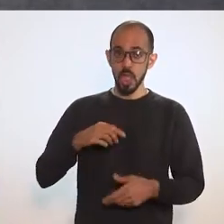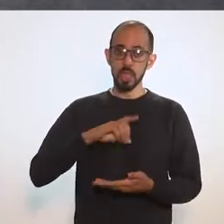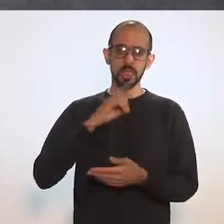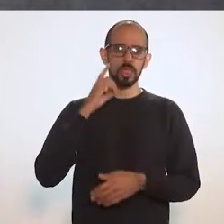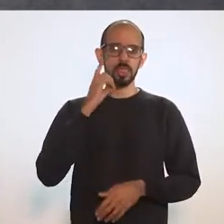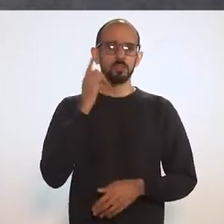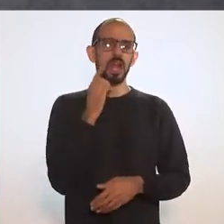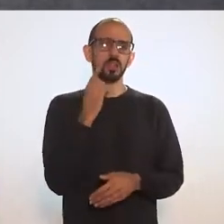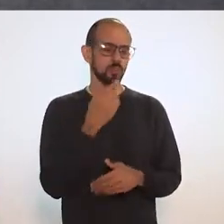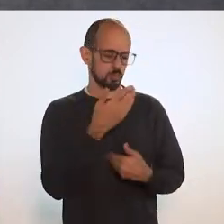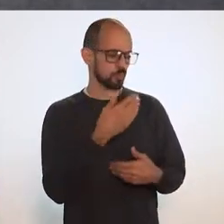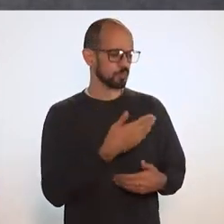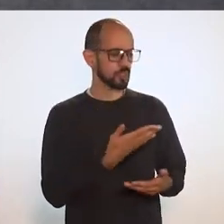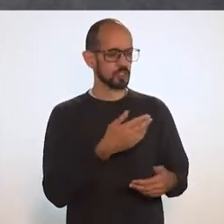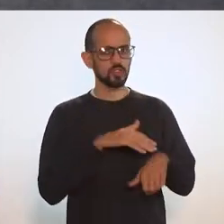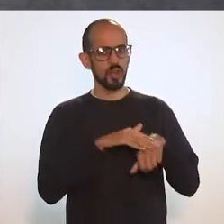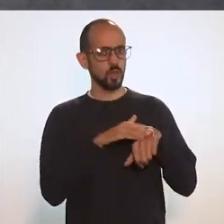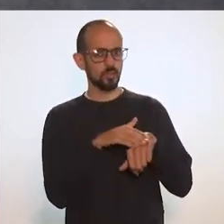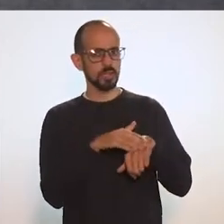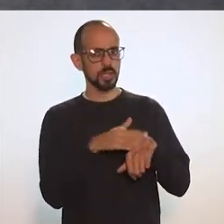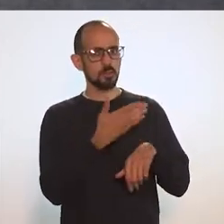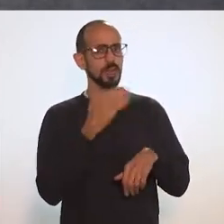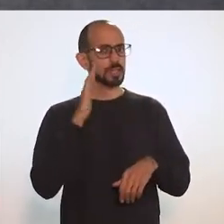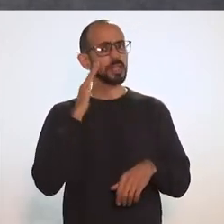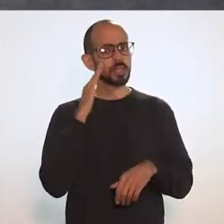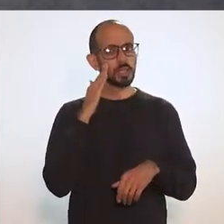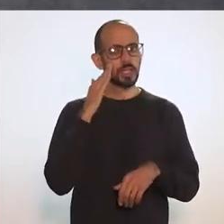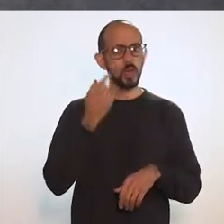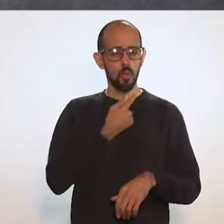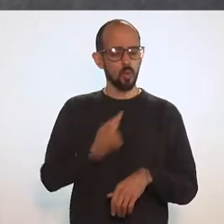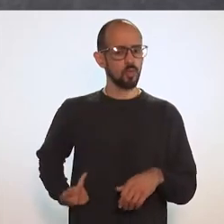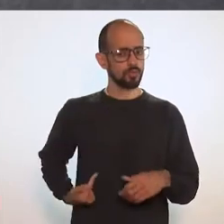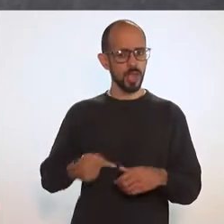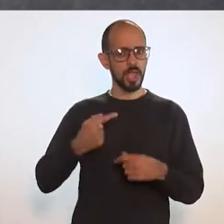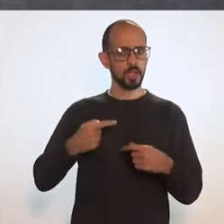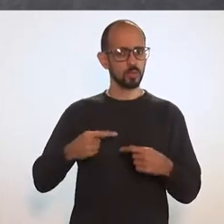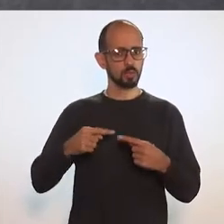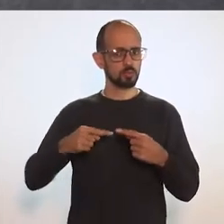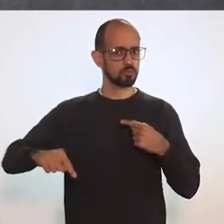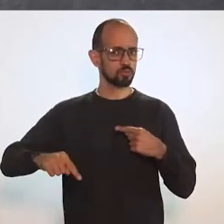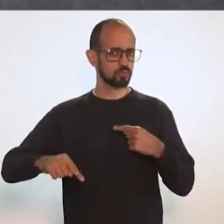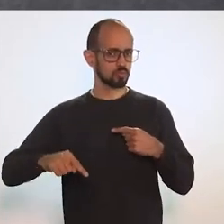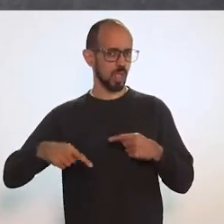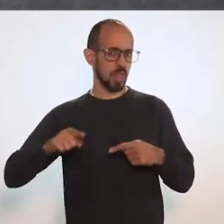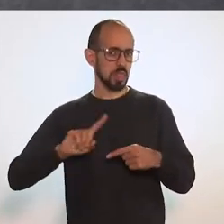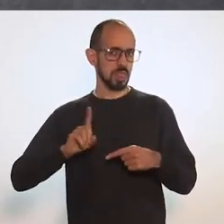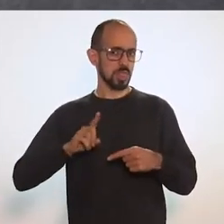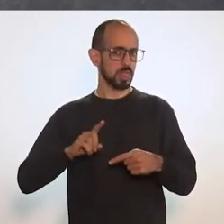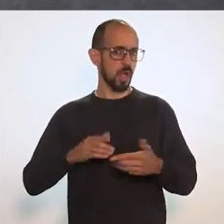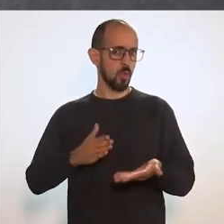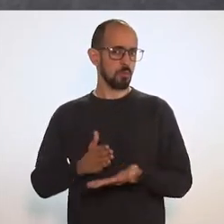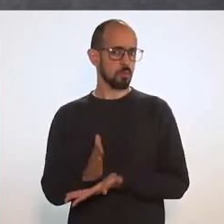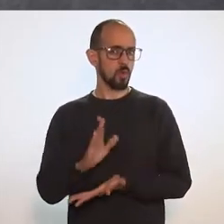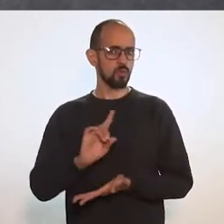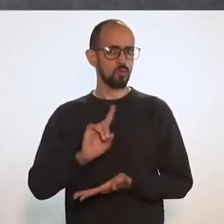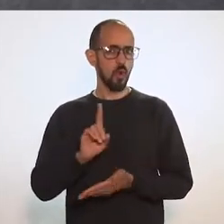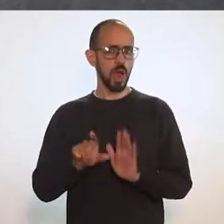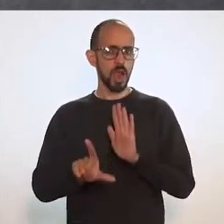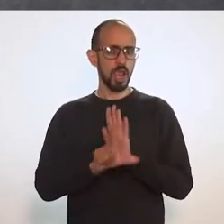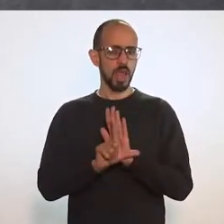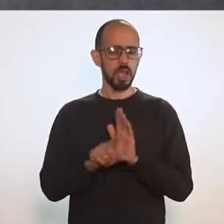essa questão do projeto. O governo vetou, embora tenha sido aprovado aqui na Alerj, o governo vetou esse